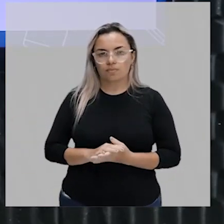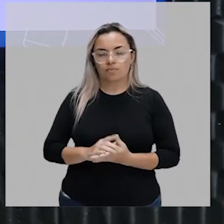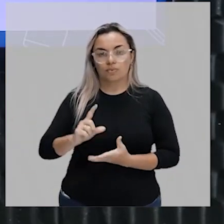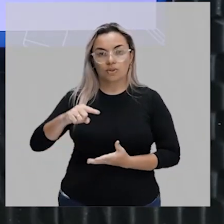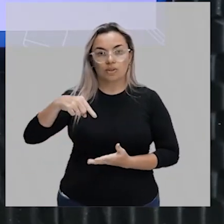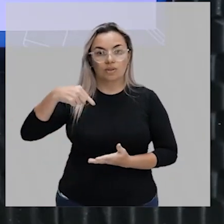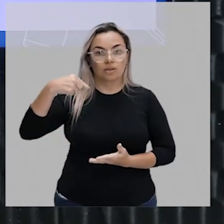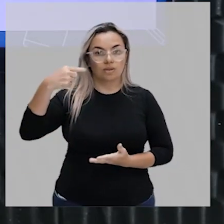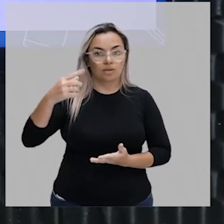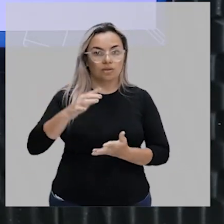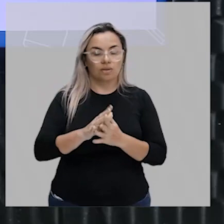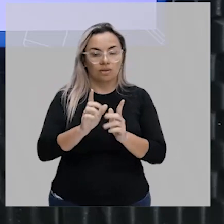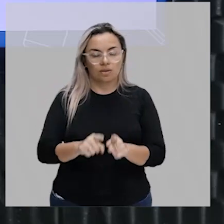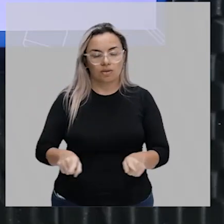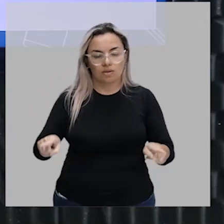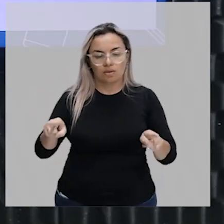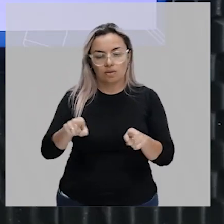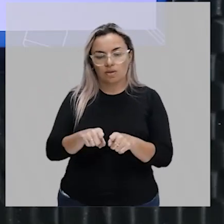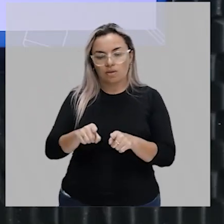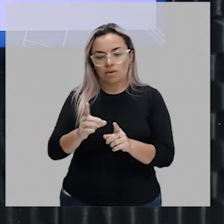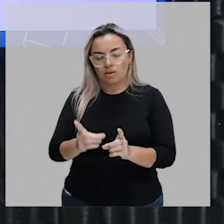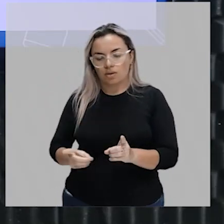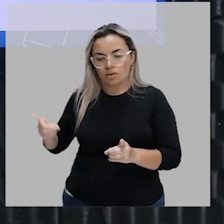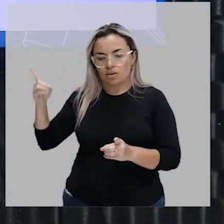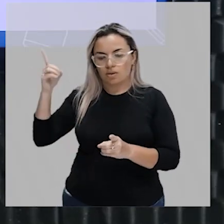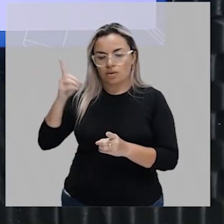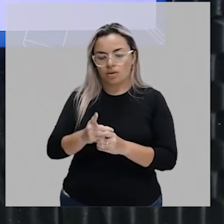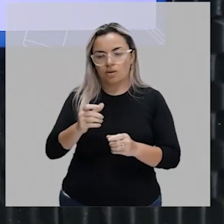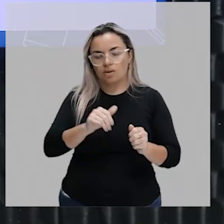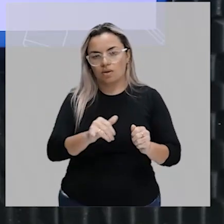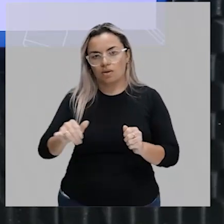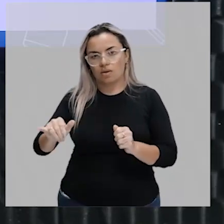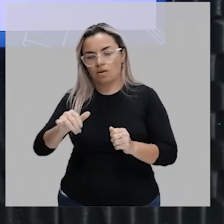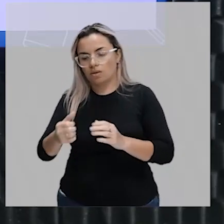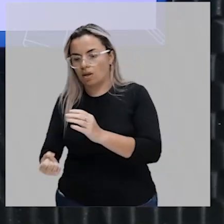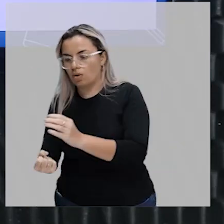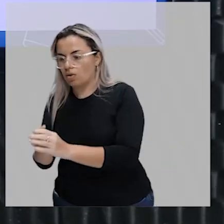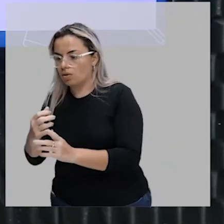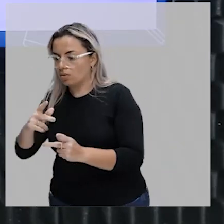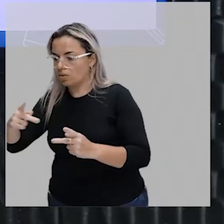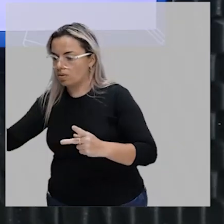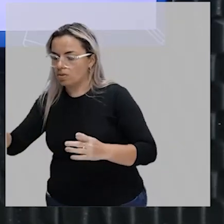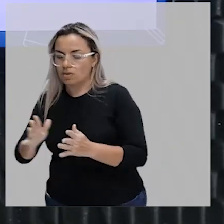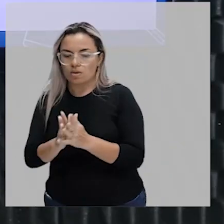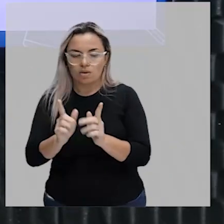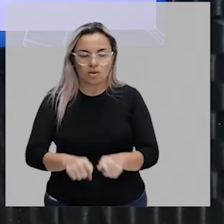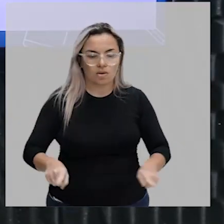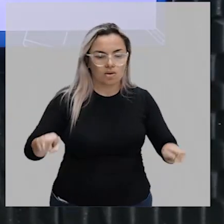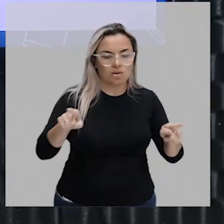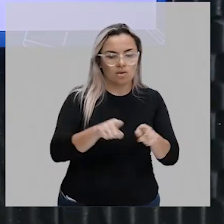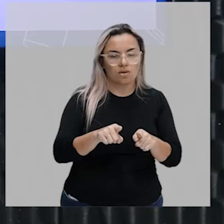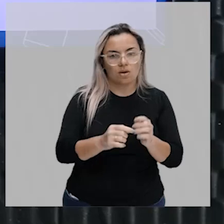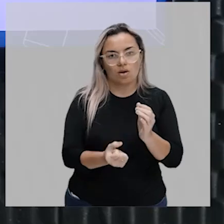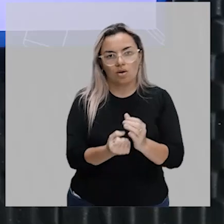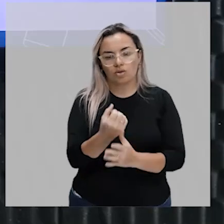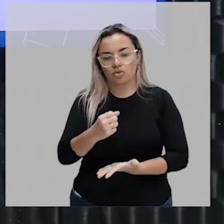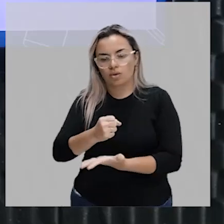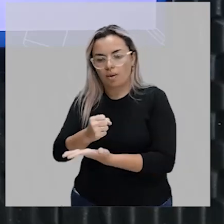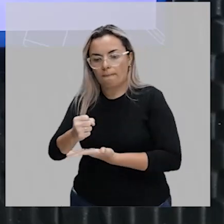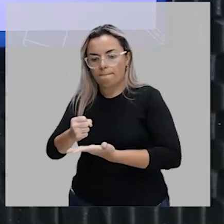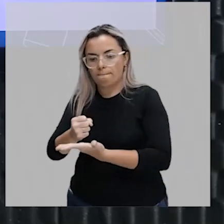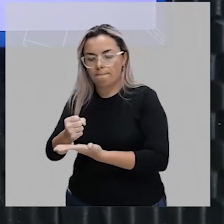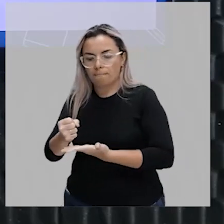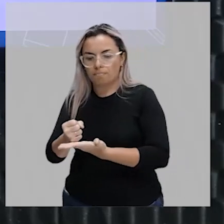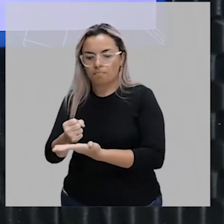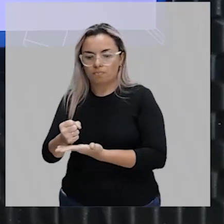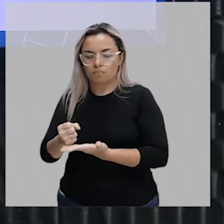de encontrar aminoácidos, que são componentes que formam proteínas, ele encontrou também bases nitrogenadas. O